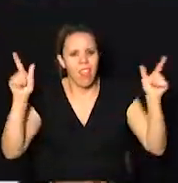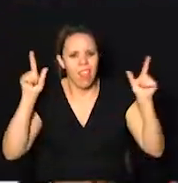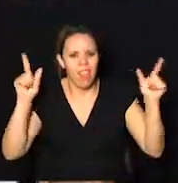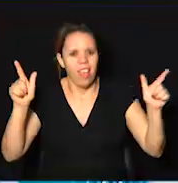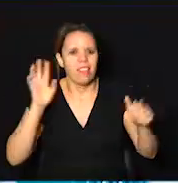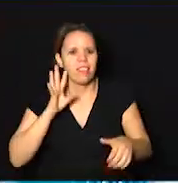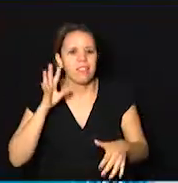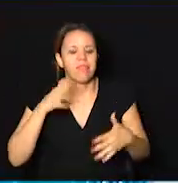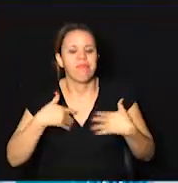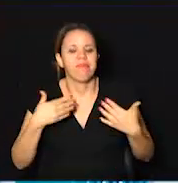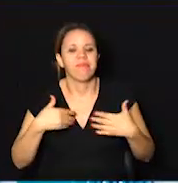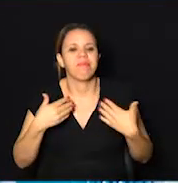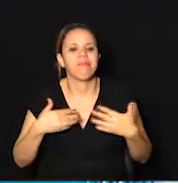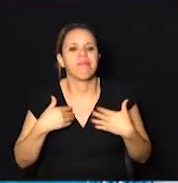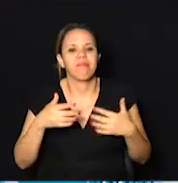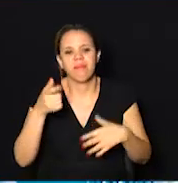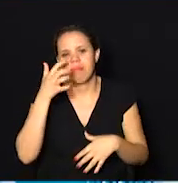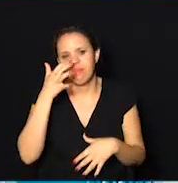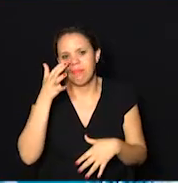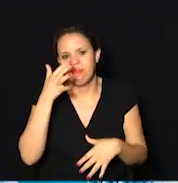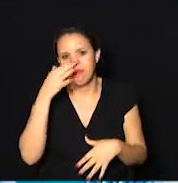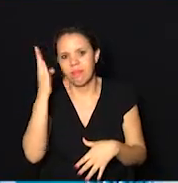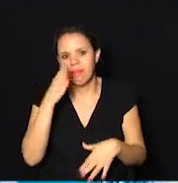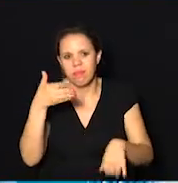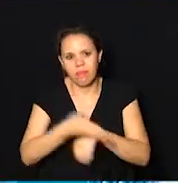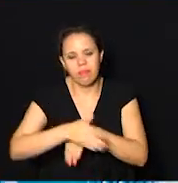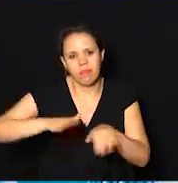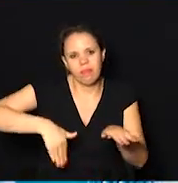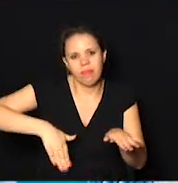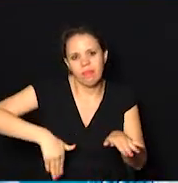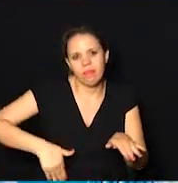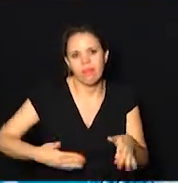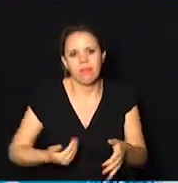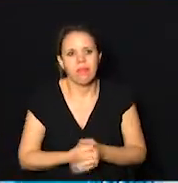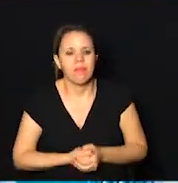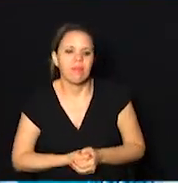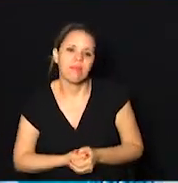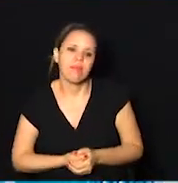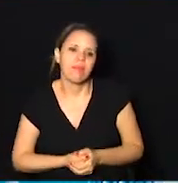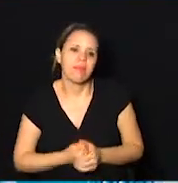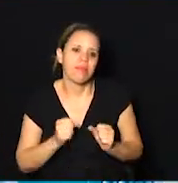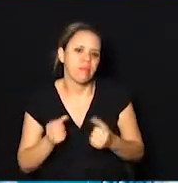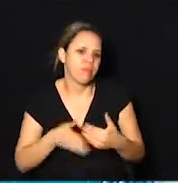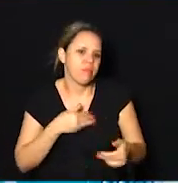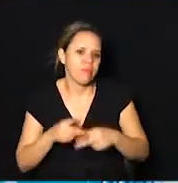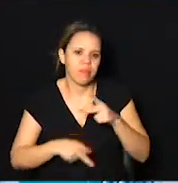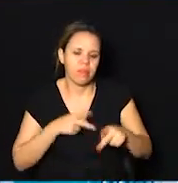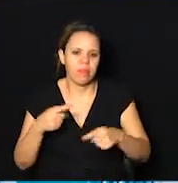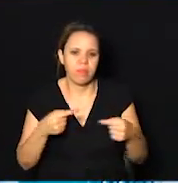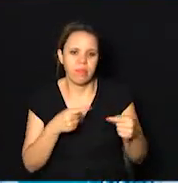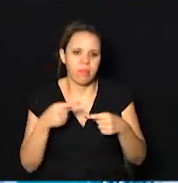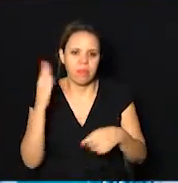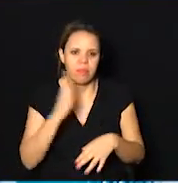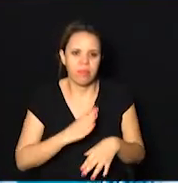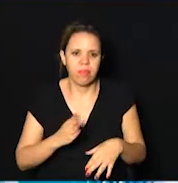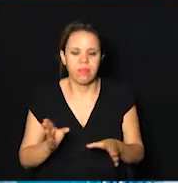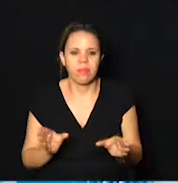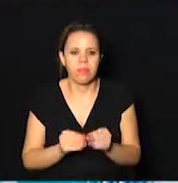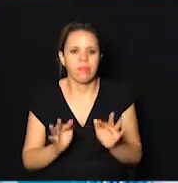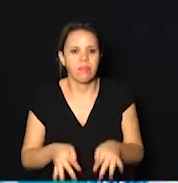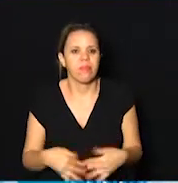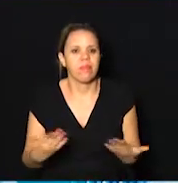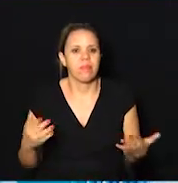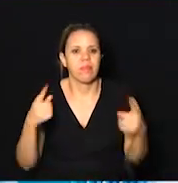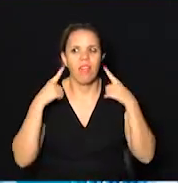energia muito boa impressionante como qualquer brasileiro que entrava para nadar é podia ser o brasil que tava disputando as eliminatórias